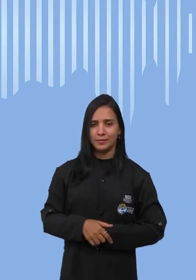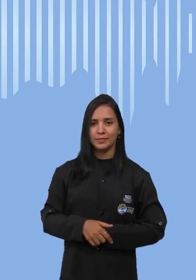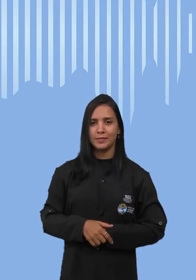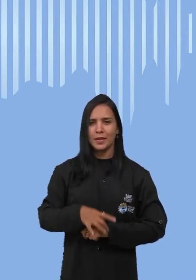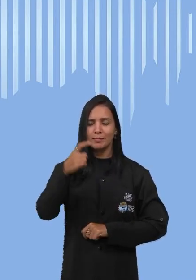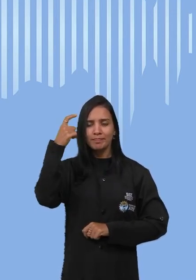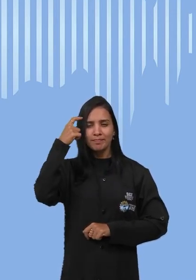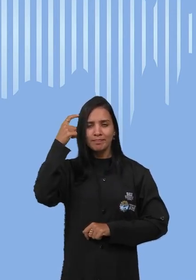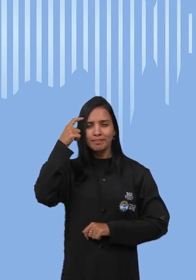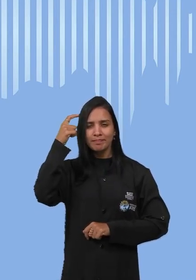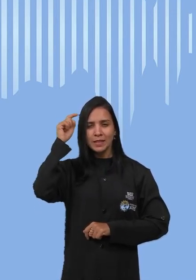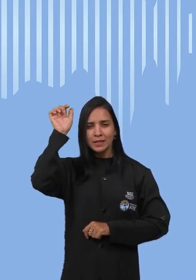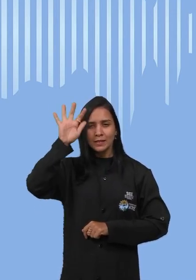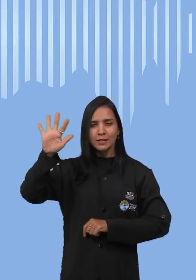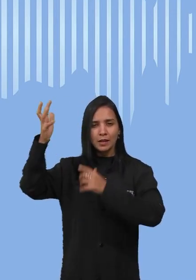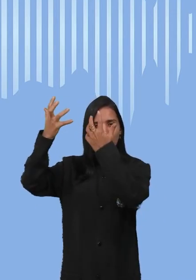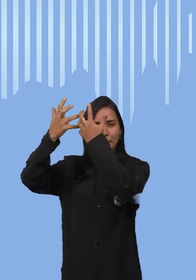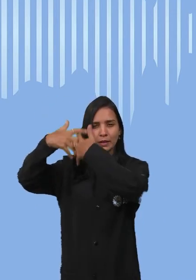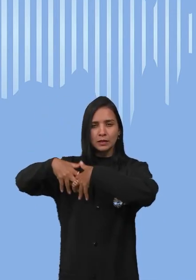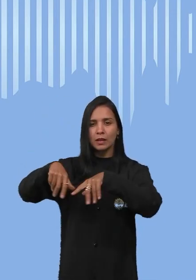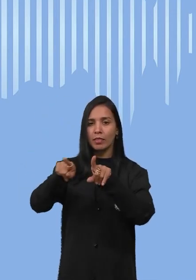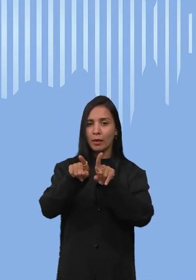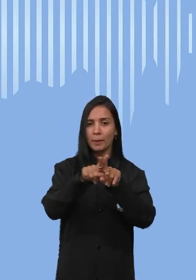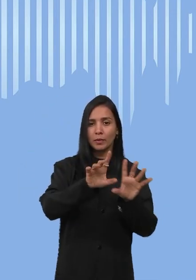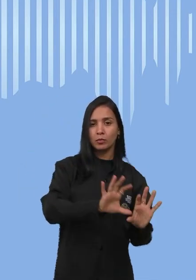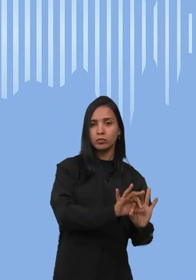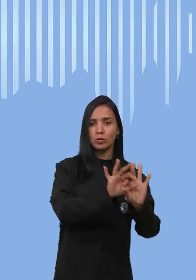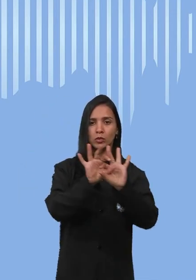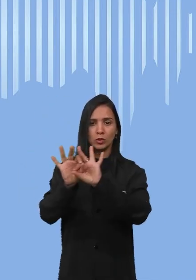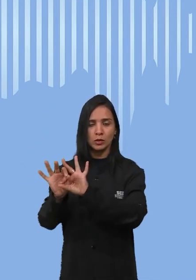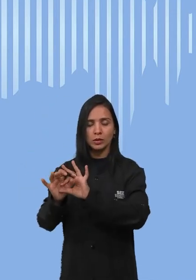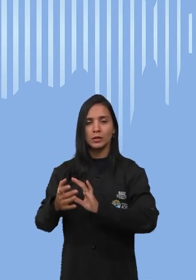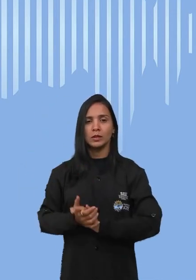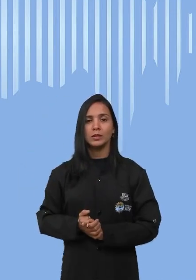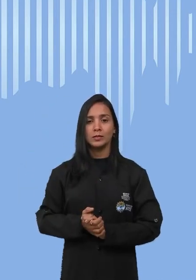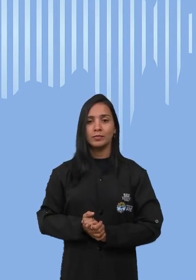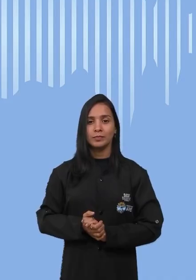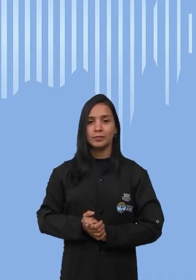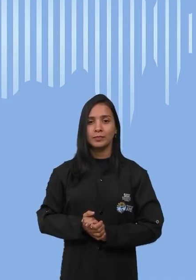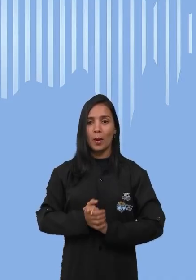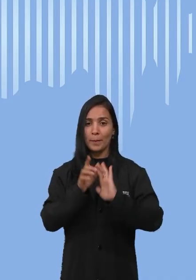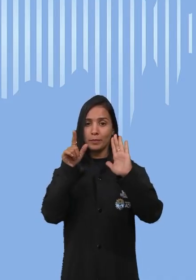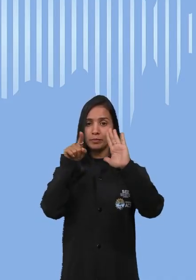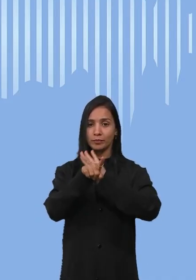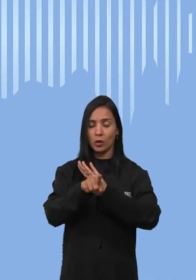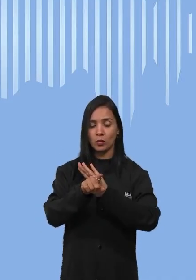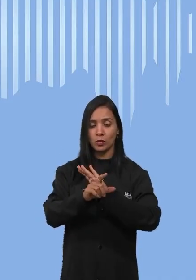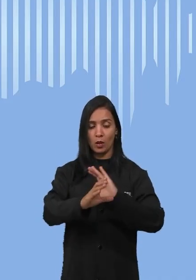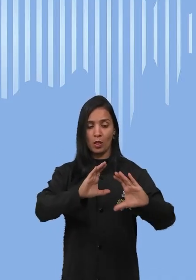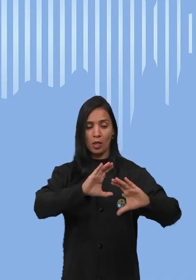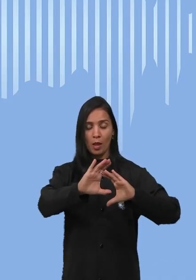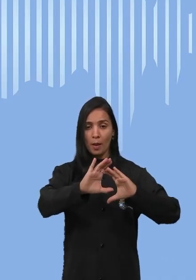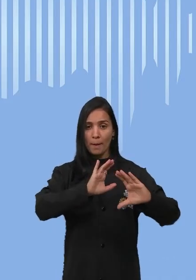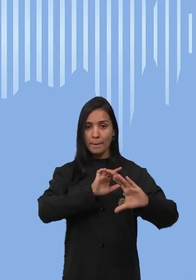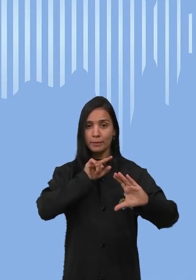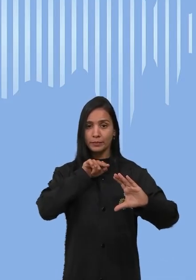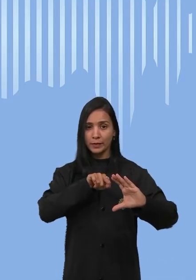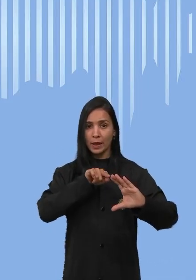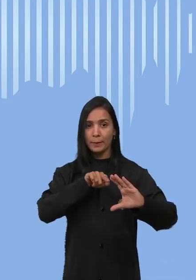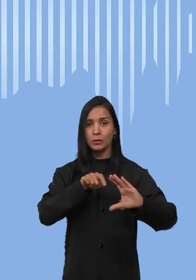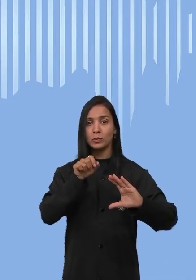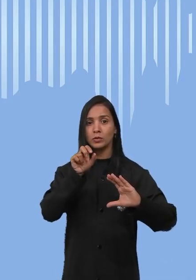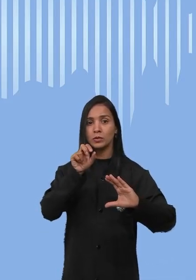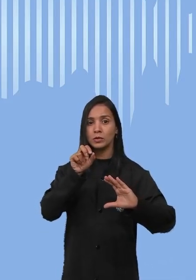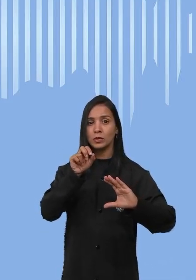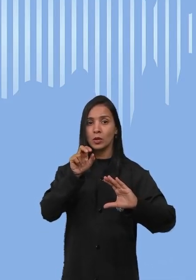pensando sempre nessa contextualização, tá? Na canção Amarelo, o rapper Emicida utiliza sua arte para: